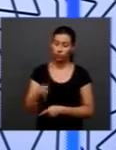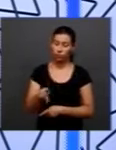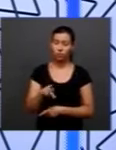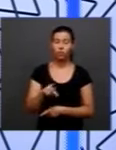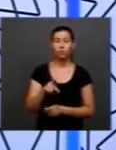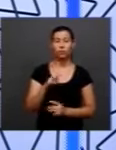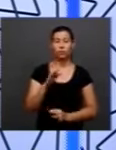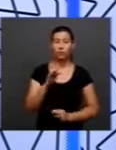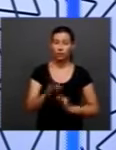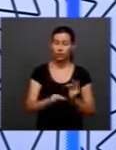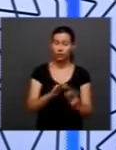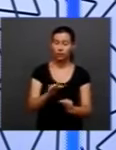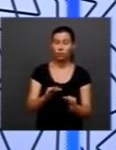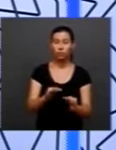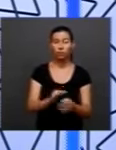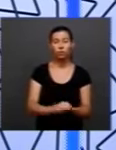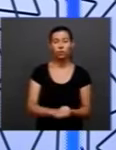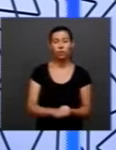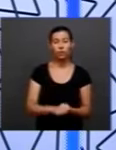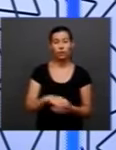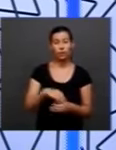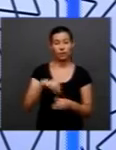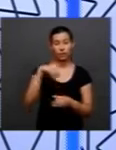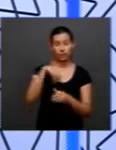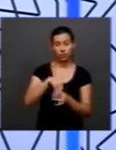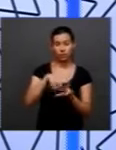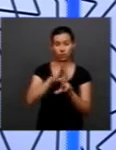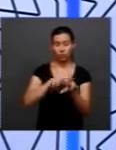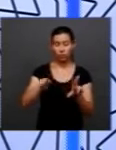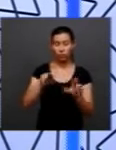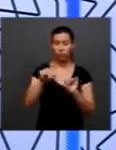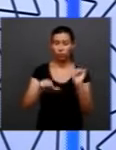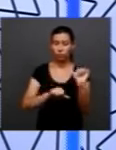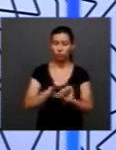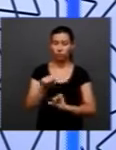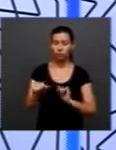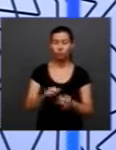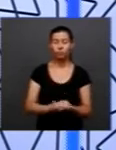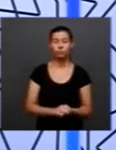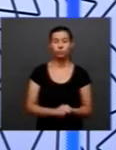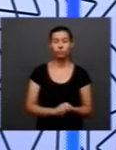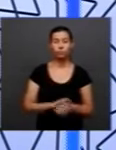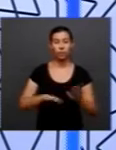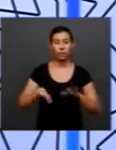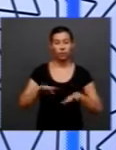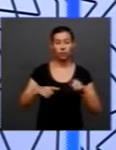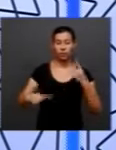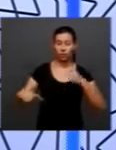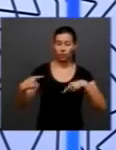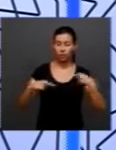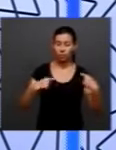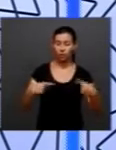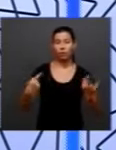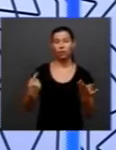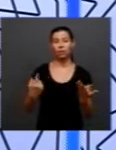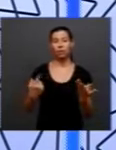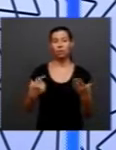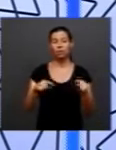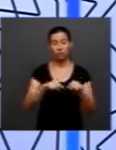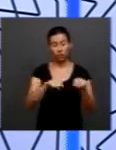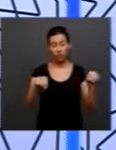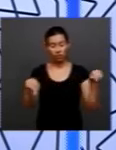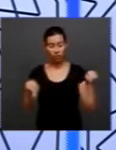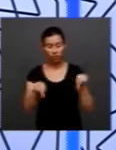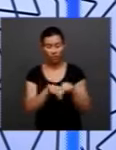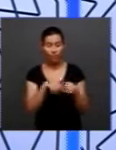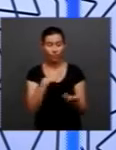transformar o ambiente da própria universidade. Porque não adianta somente a gente debater esses temas dentro de sala de aula, se a